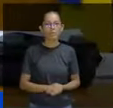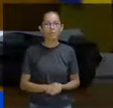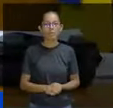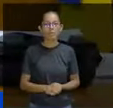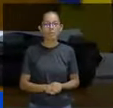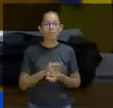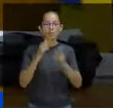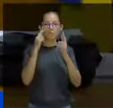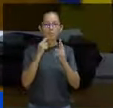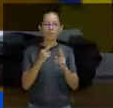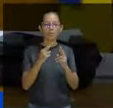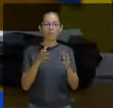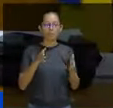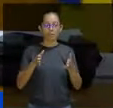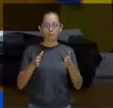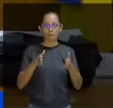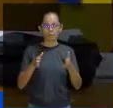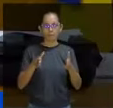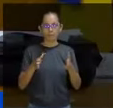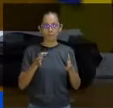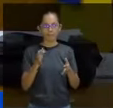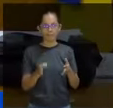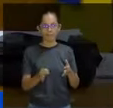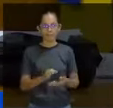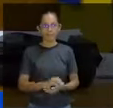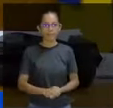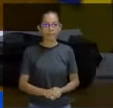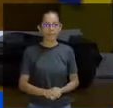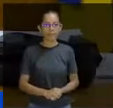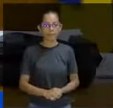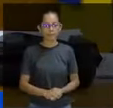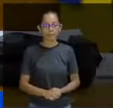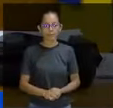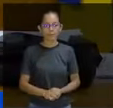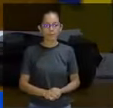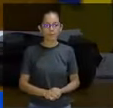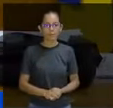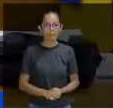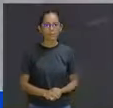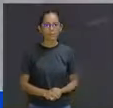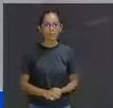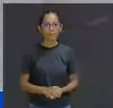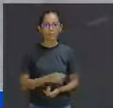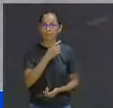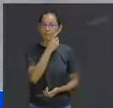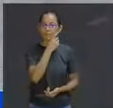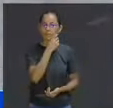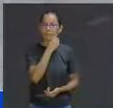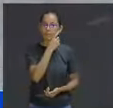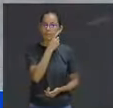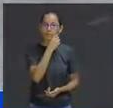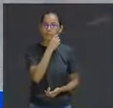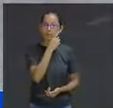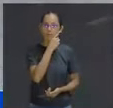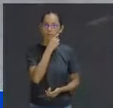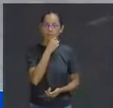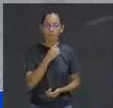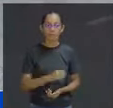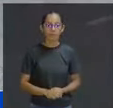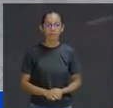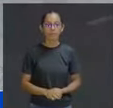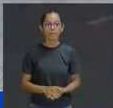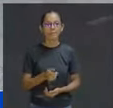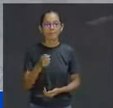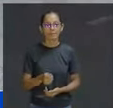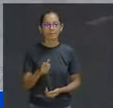90 dias que realmente é disposto no Código Eleitoral. Doutora Ariadne. Isso, eu vou colher agora. Imagem ampla do Agora